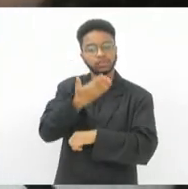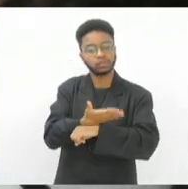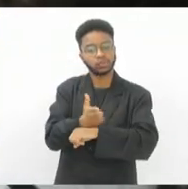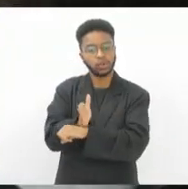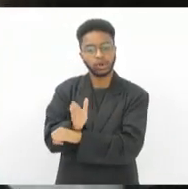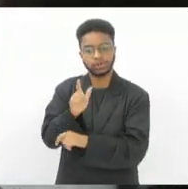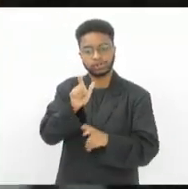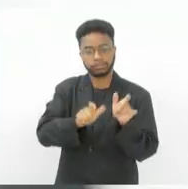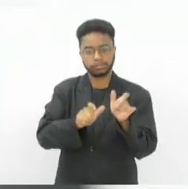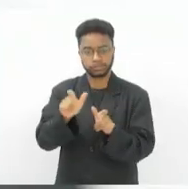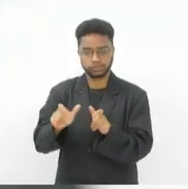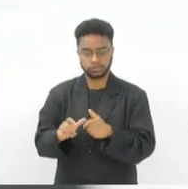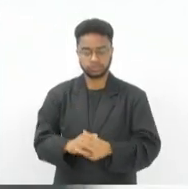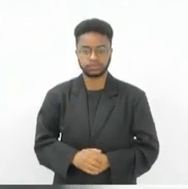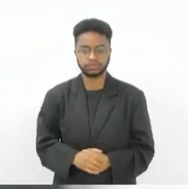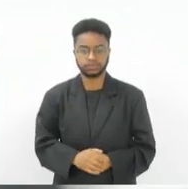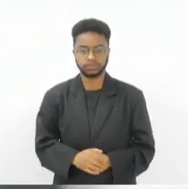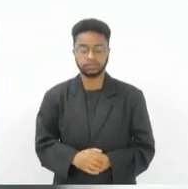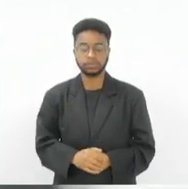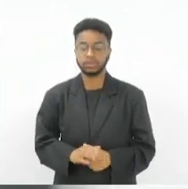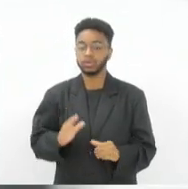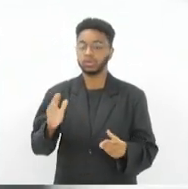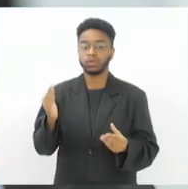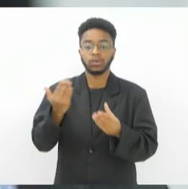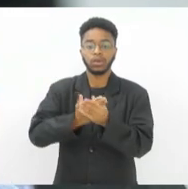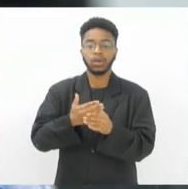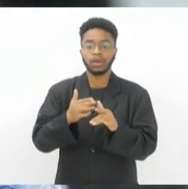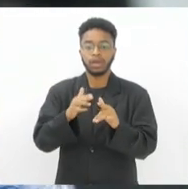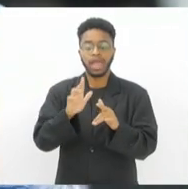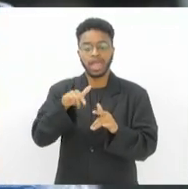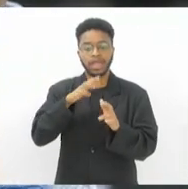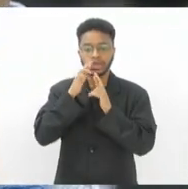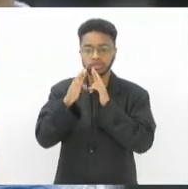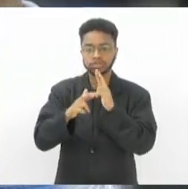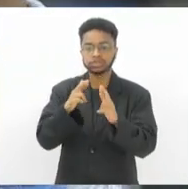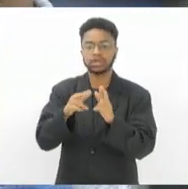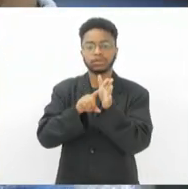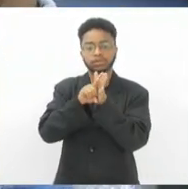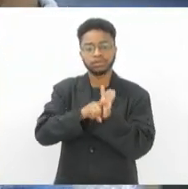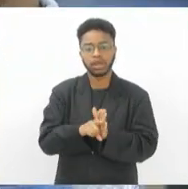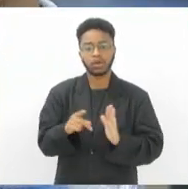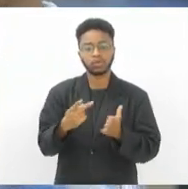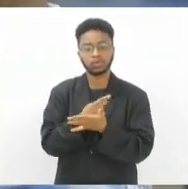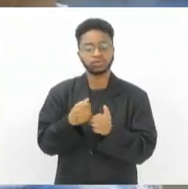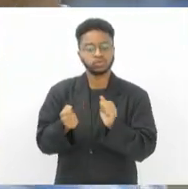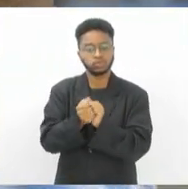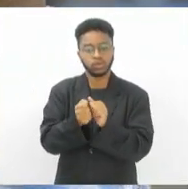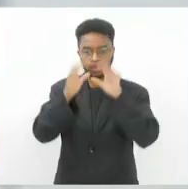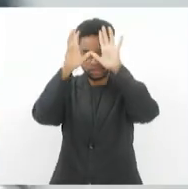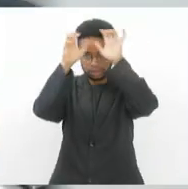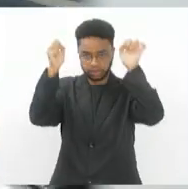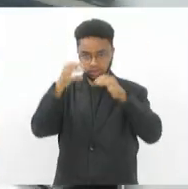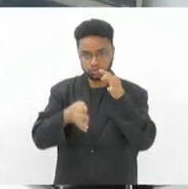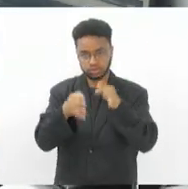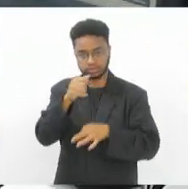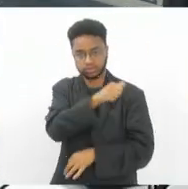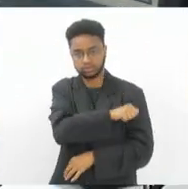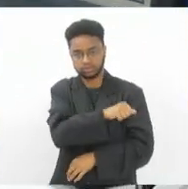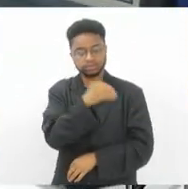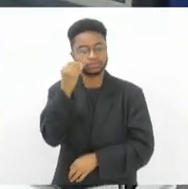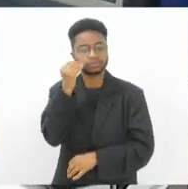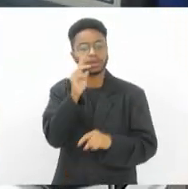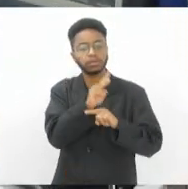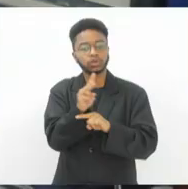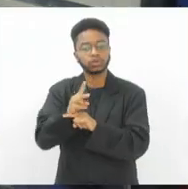forma abusiva. A penalização é resultado de uma liminar que o Procon obteve junto ao Tribunal de Justiça do Rio de Janeiro para proteger